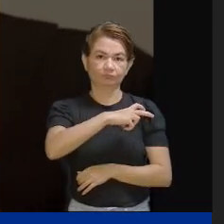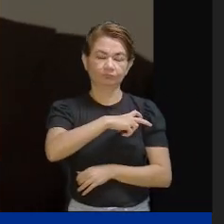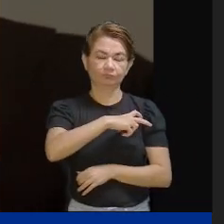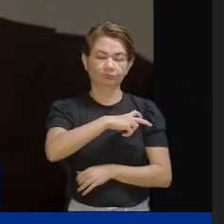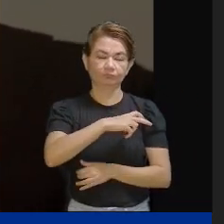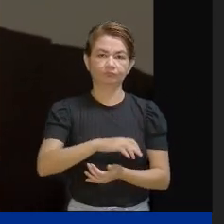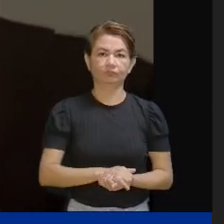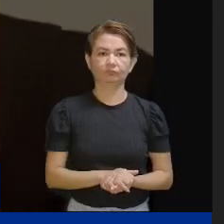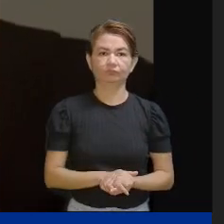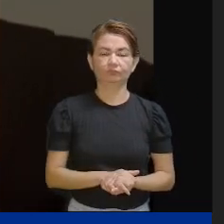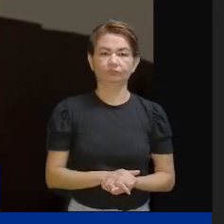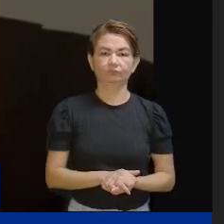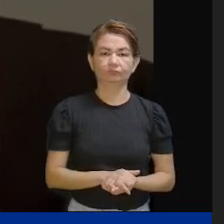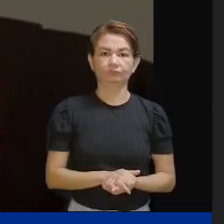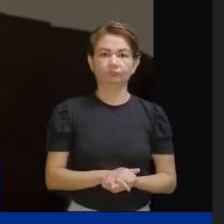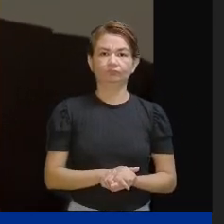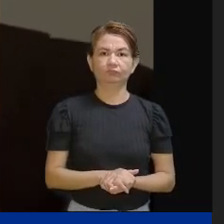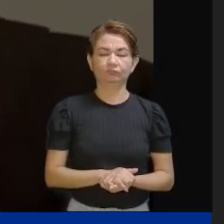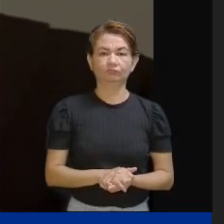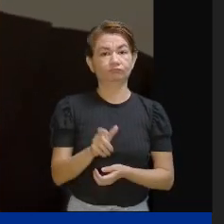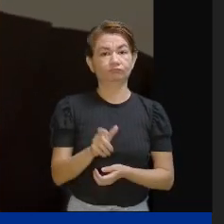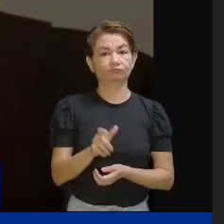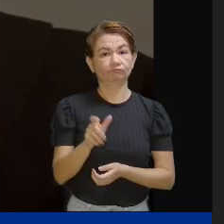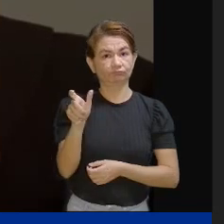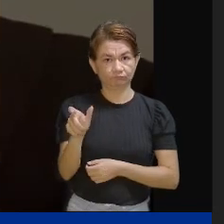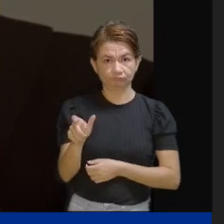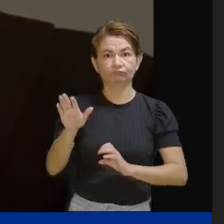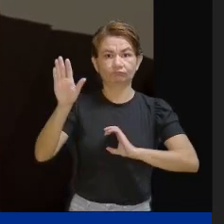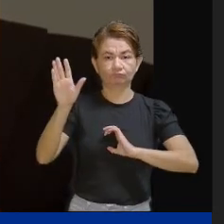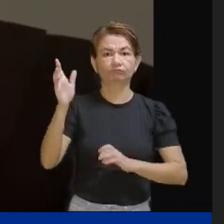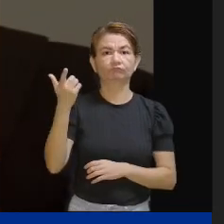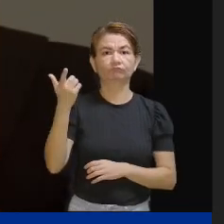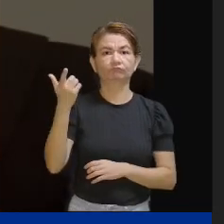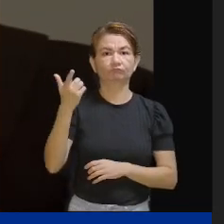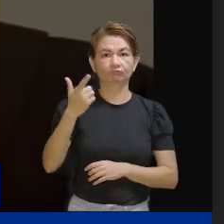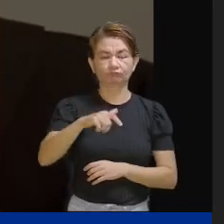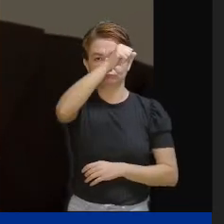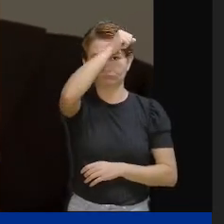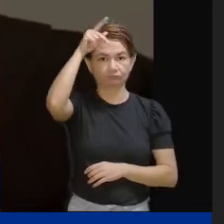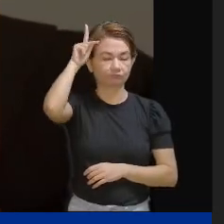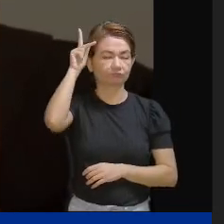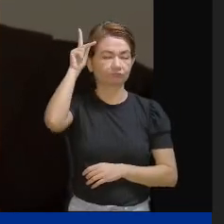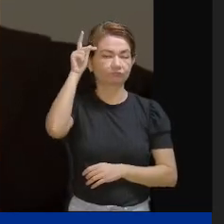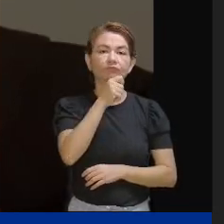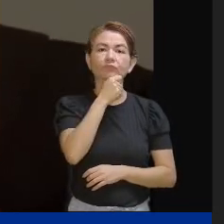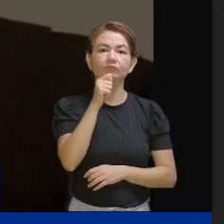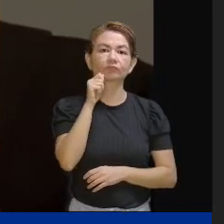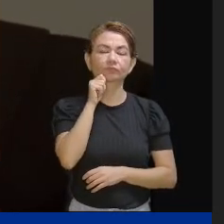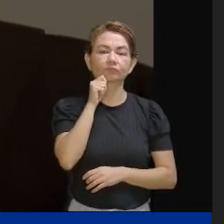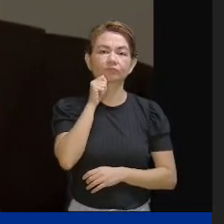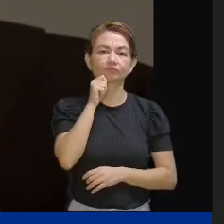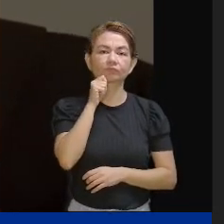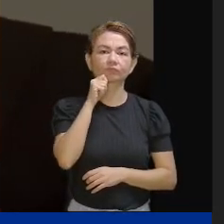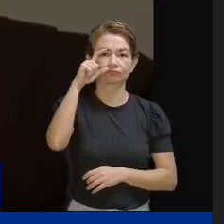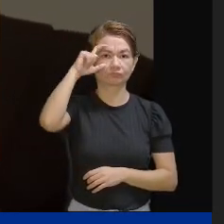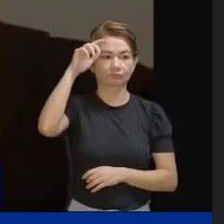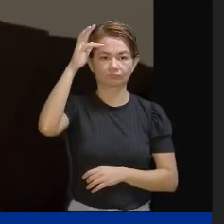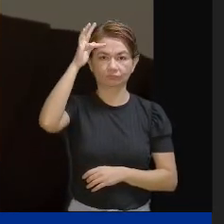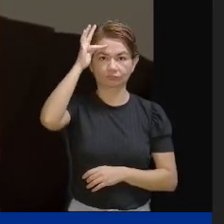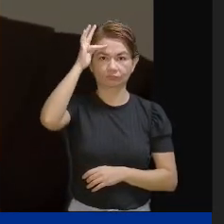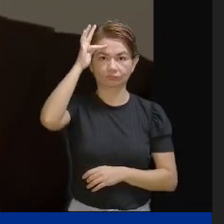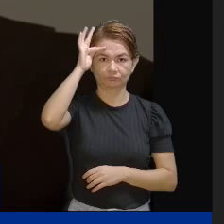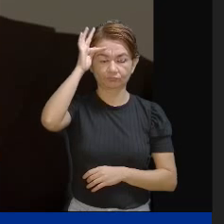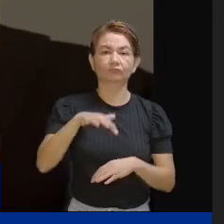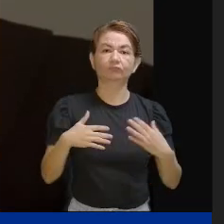do ora recorrido, candidato à reeleição, atual prefeito de Macapá, Dr. Furlan.